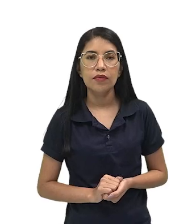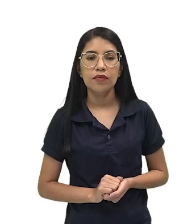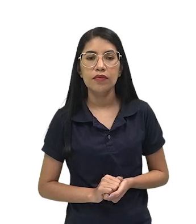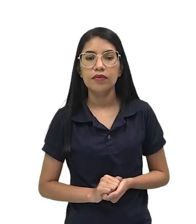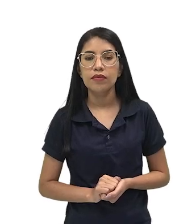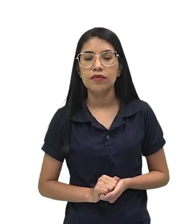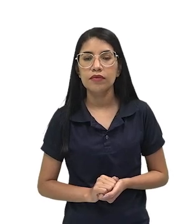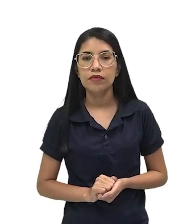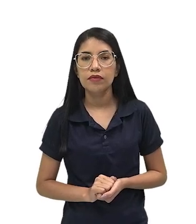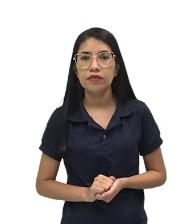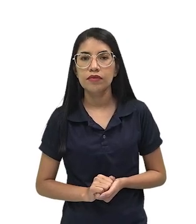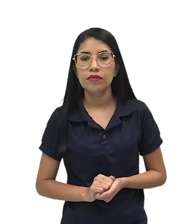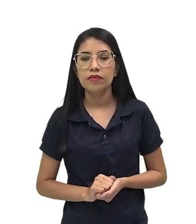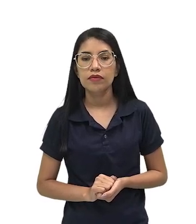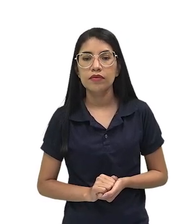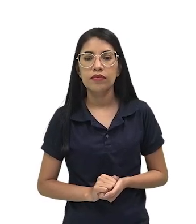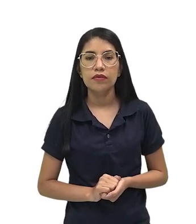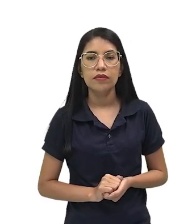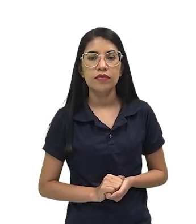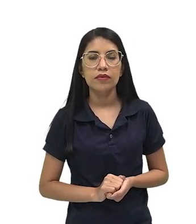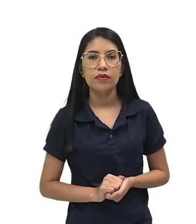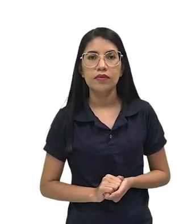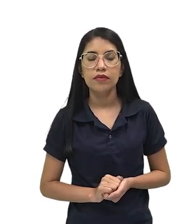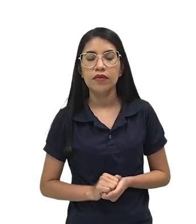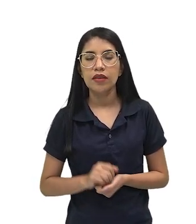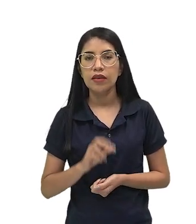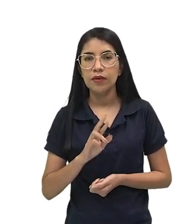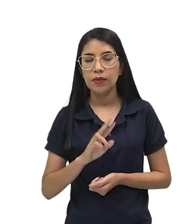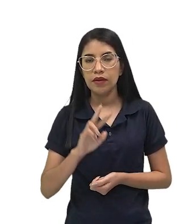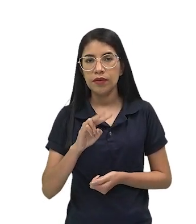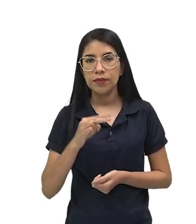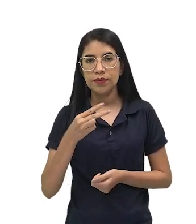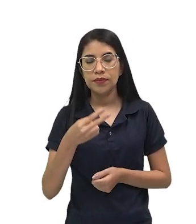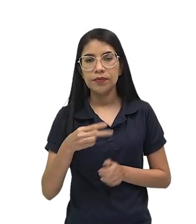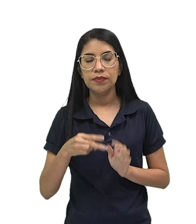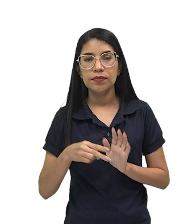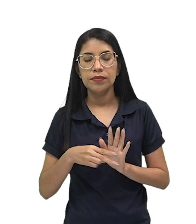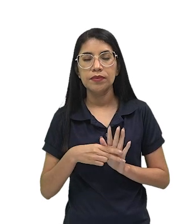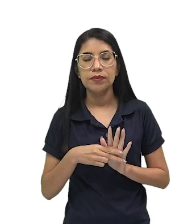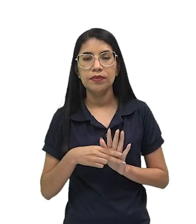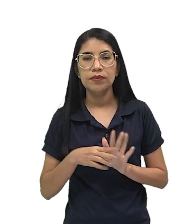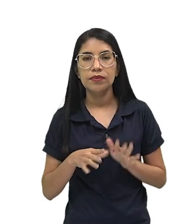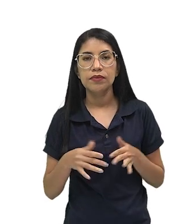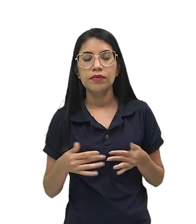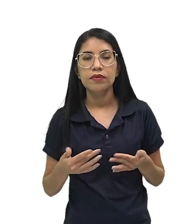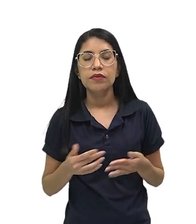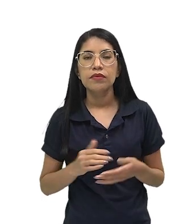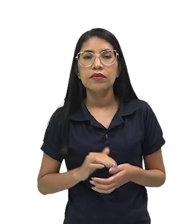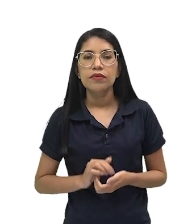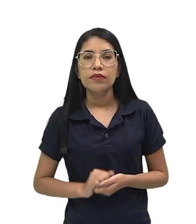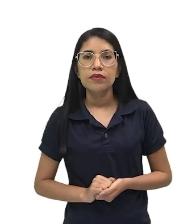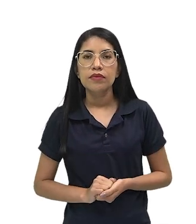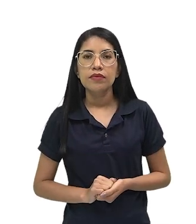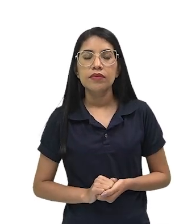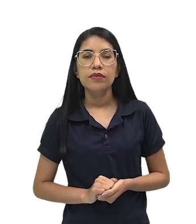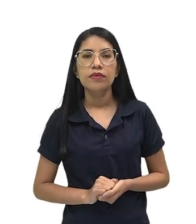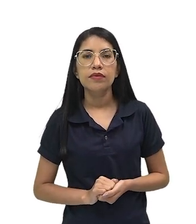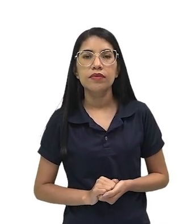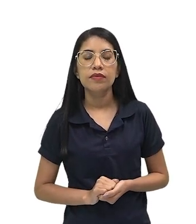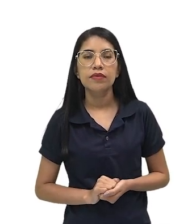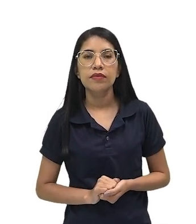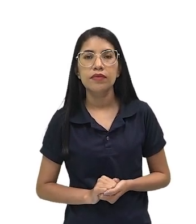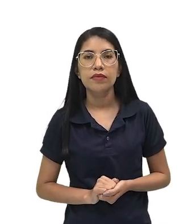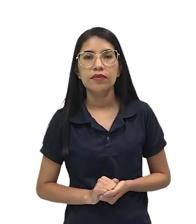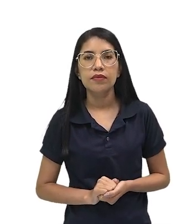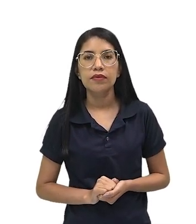36 dividido por 3. Então, R quadrado é igual. 36 dividido